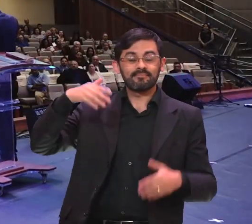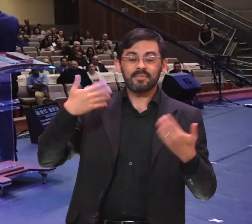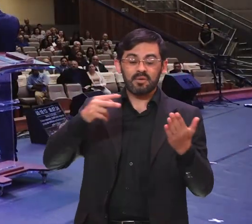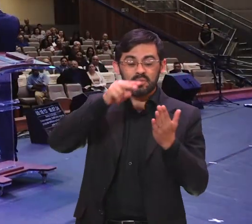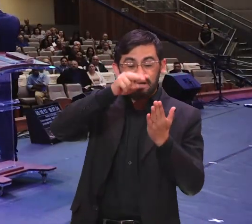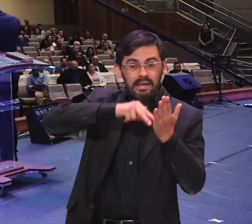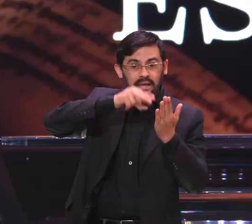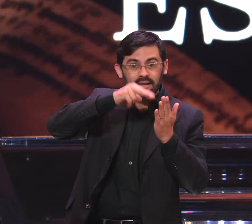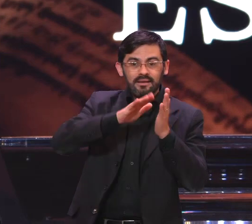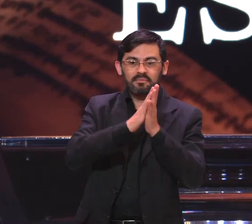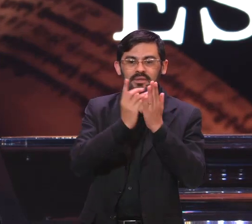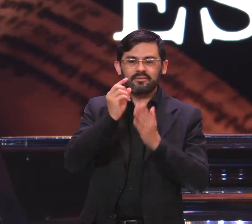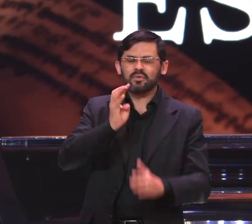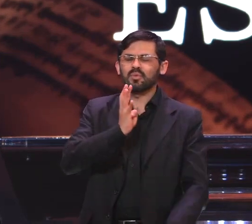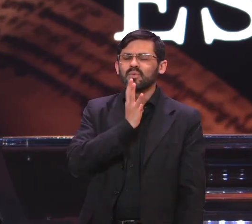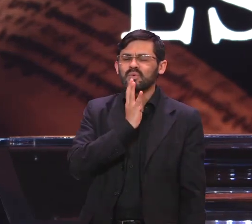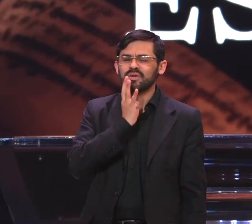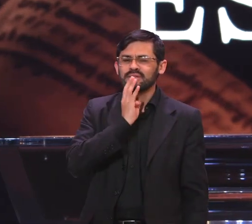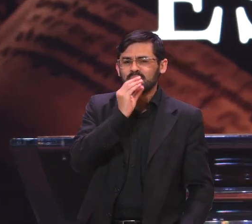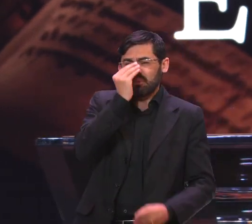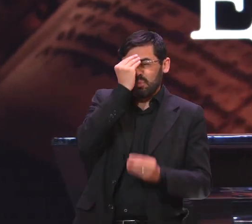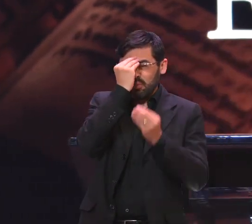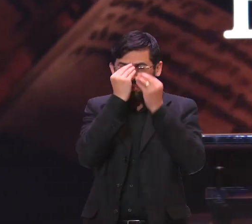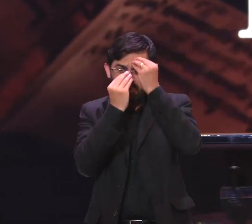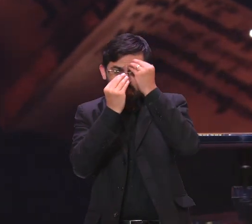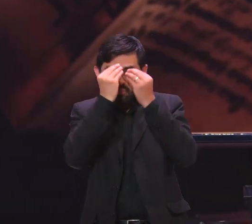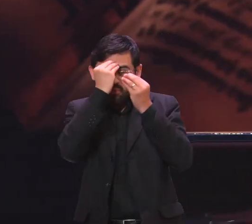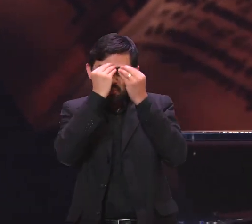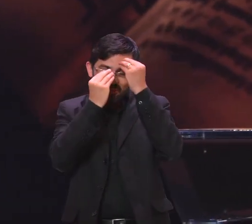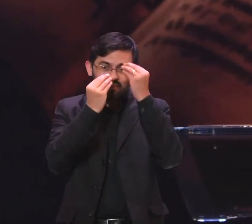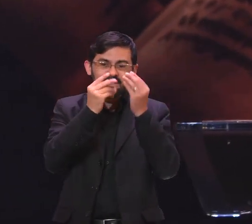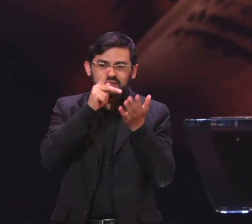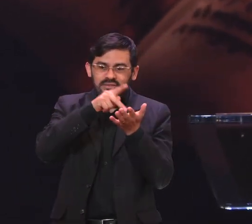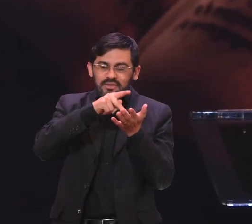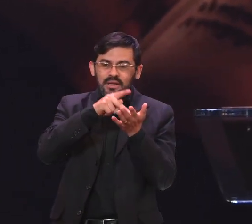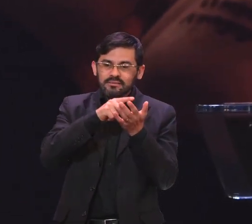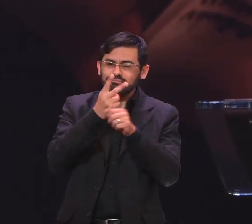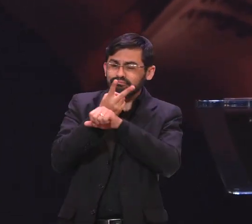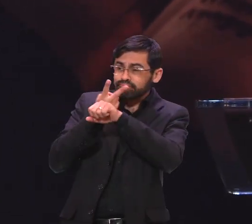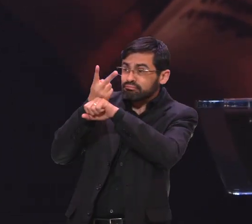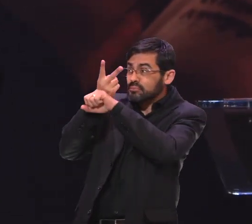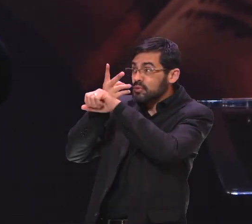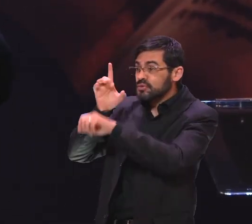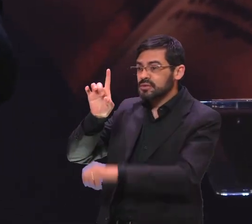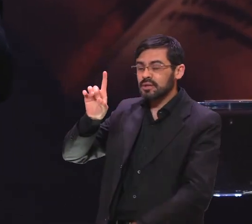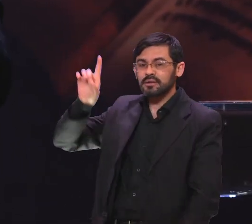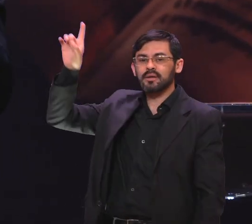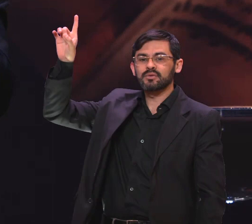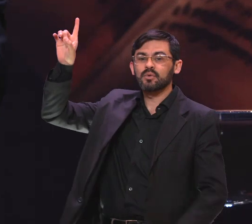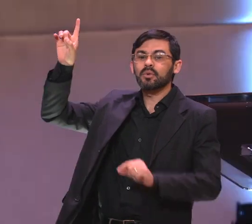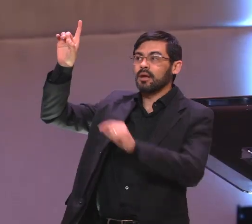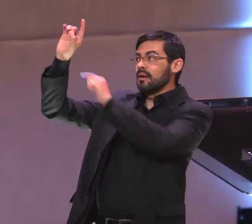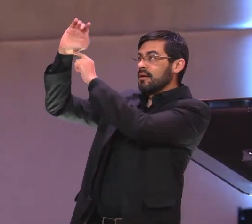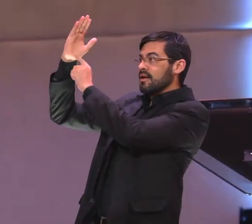palavra, conheça a palavra, mas faça da palavra, ou busque em Deus,